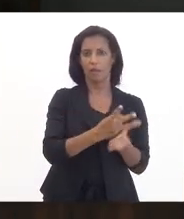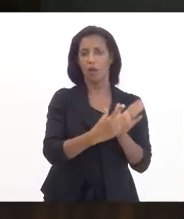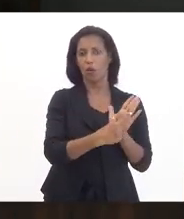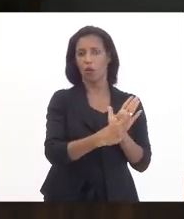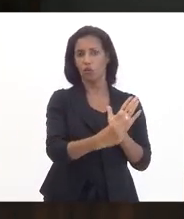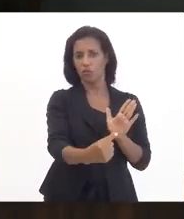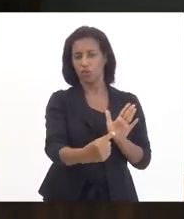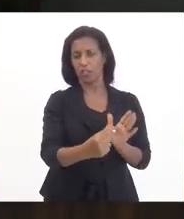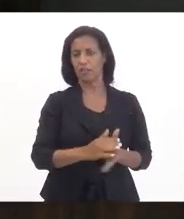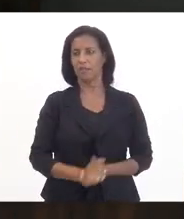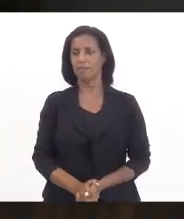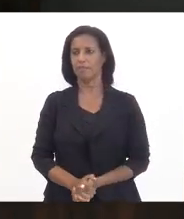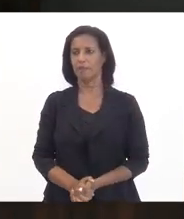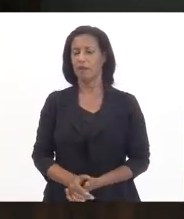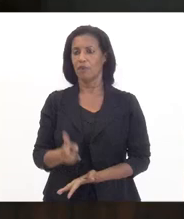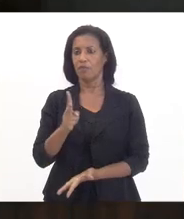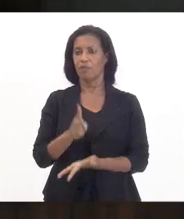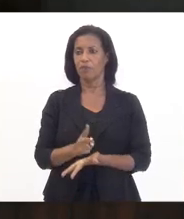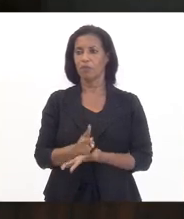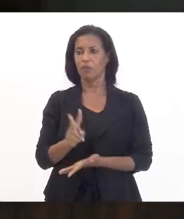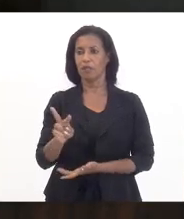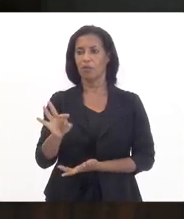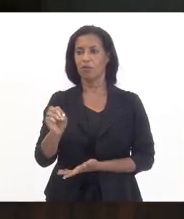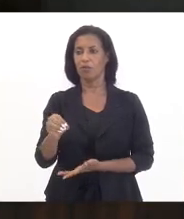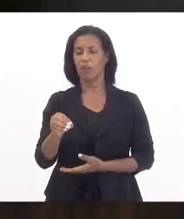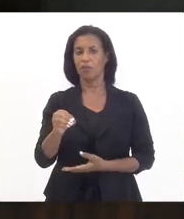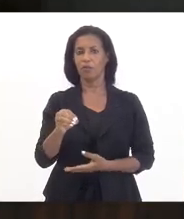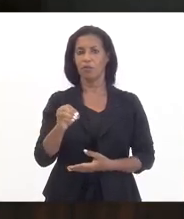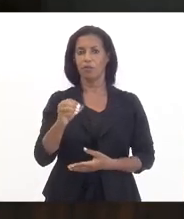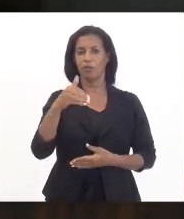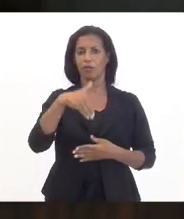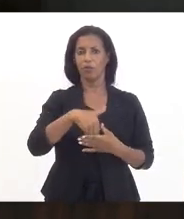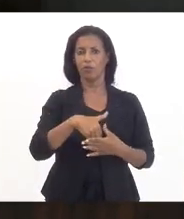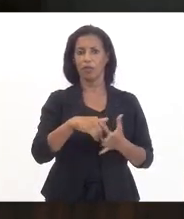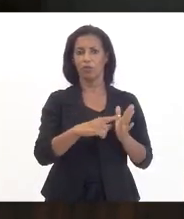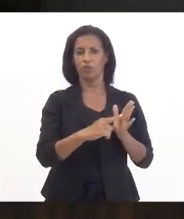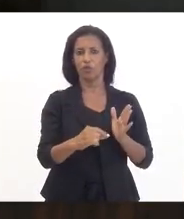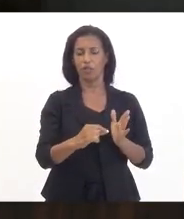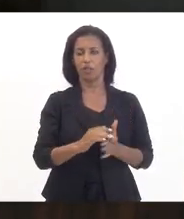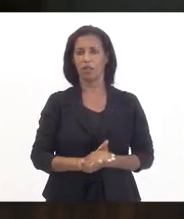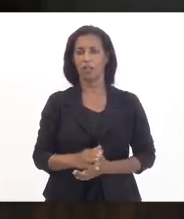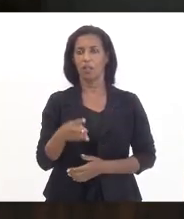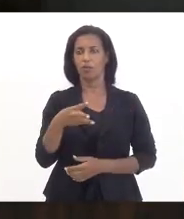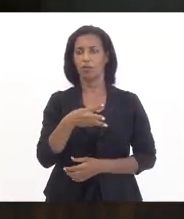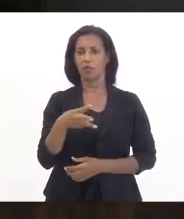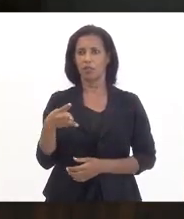destaque. Vamos manter o veto e vamos votar o destaque. Presidente, o